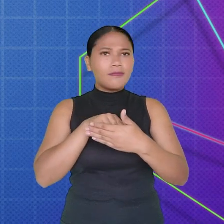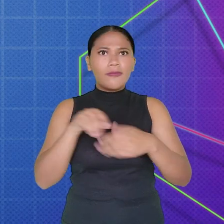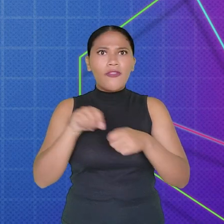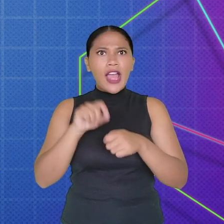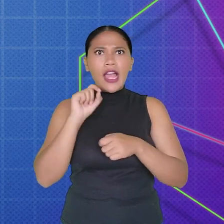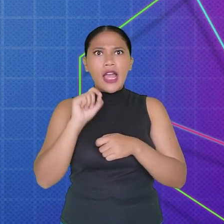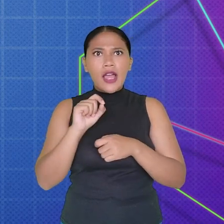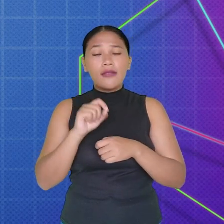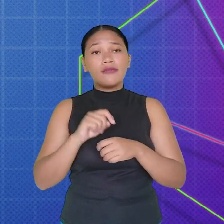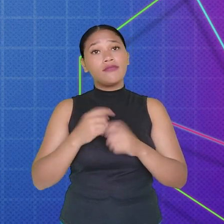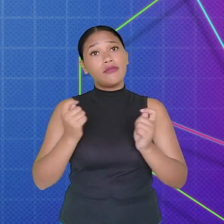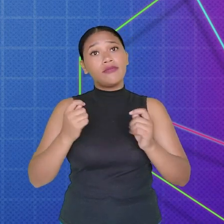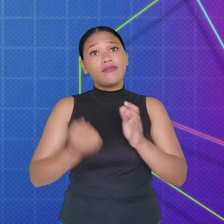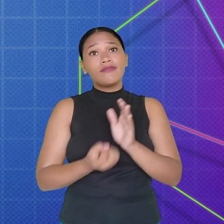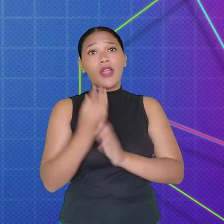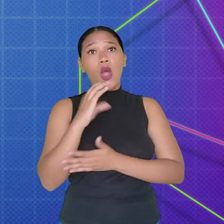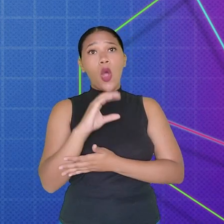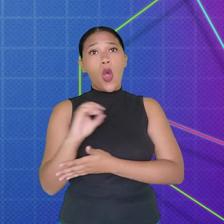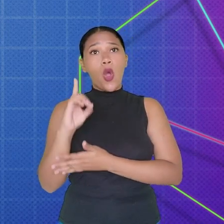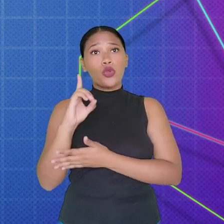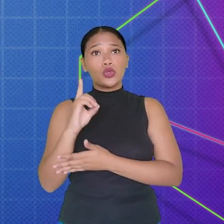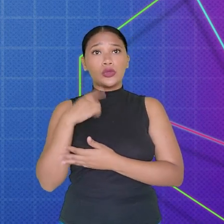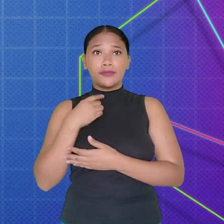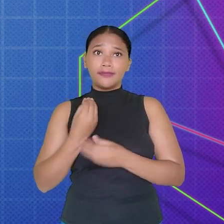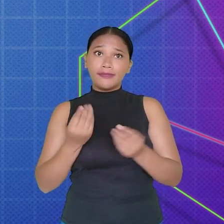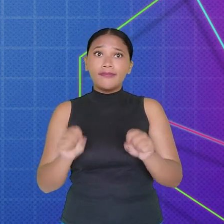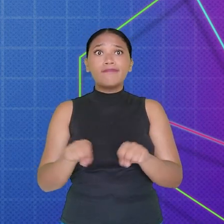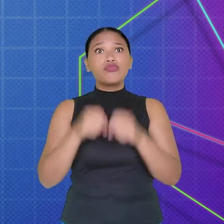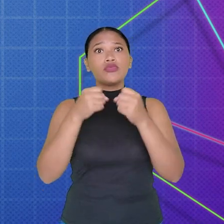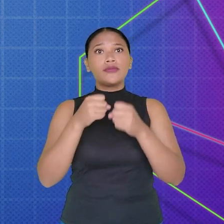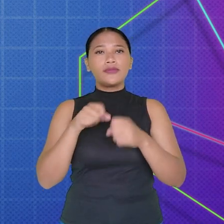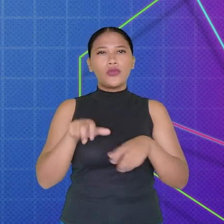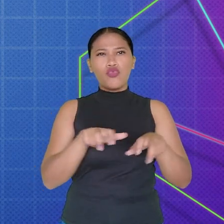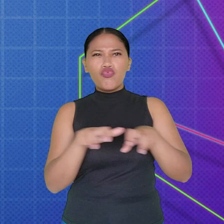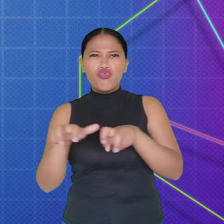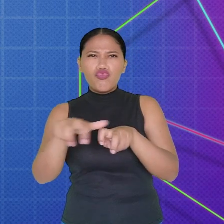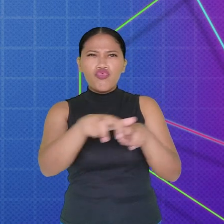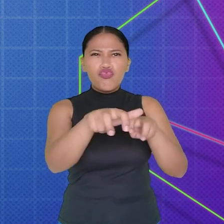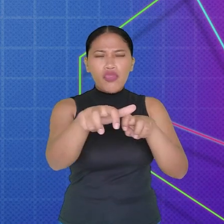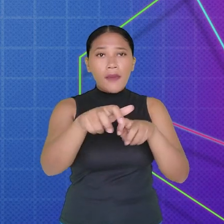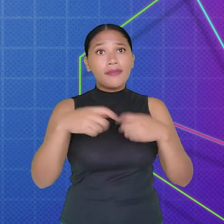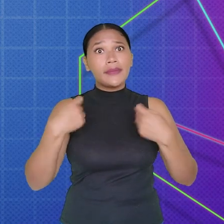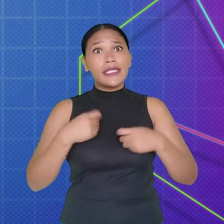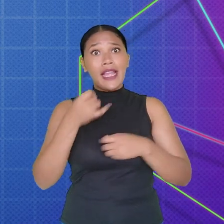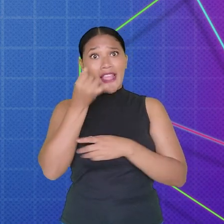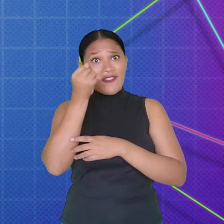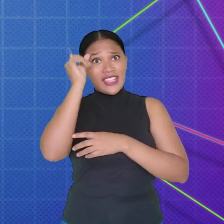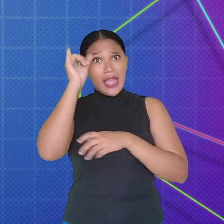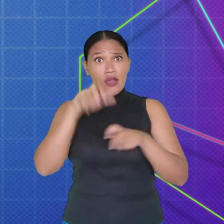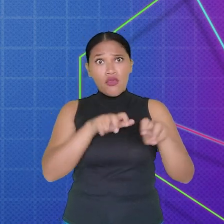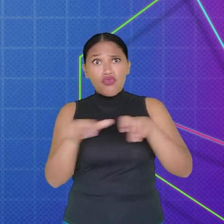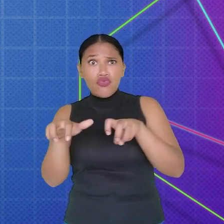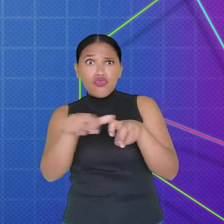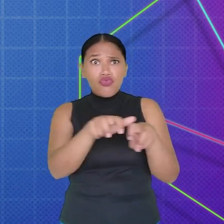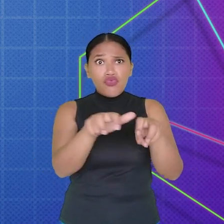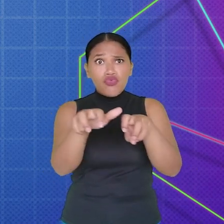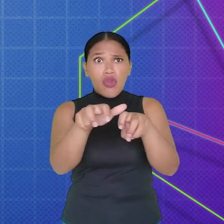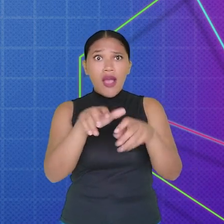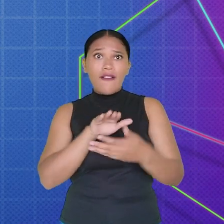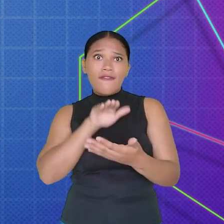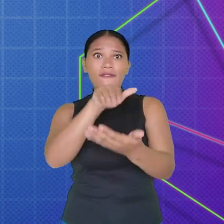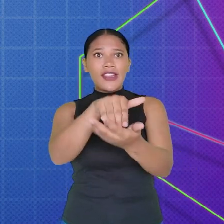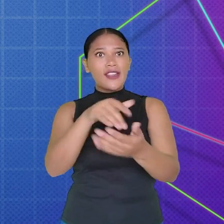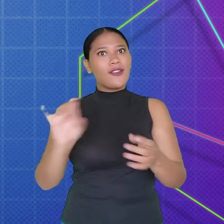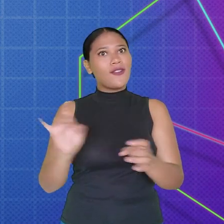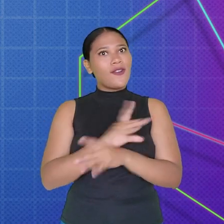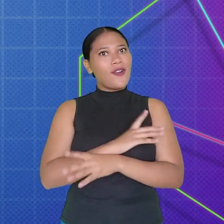obstáculo, é possível criar um evento que o destrua. Isso pode ser usado em jogos de corrida, onde o jogador precisa evitar obstáculos para chegar ao